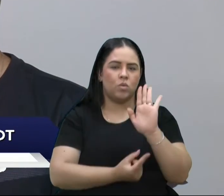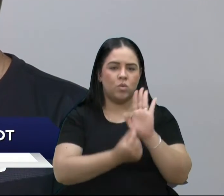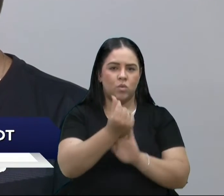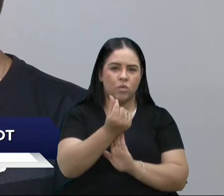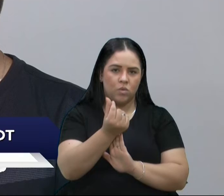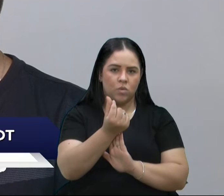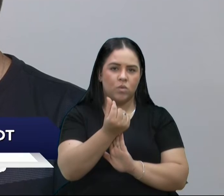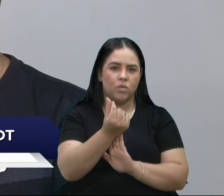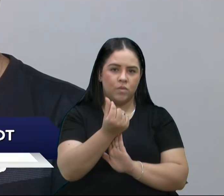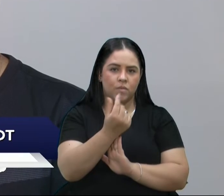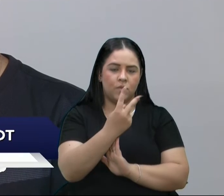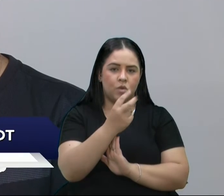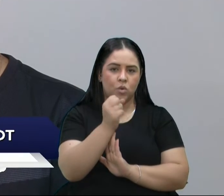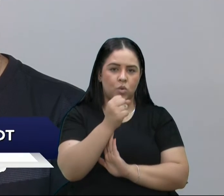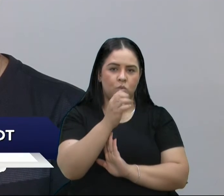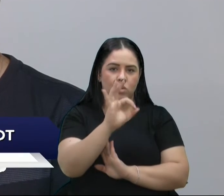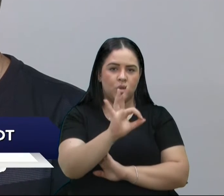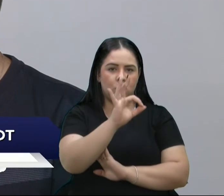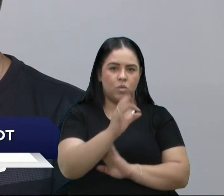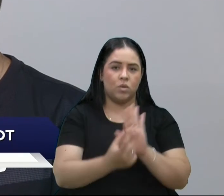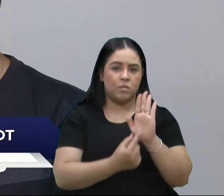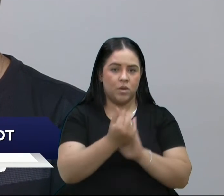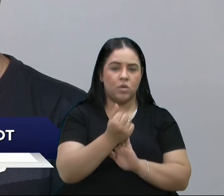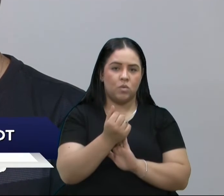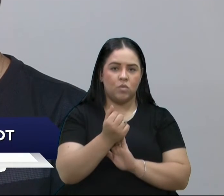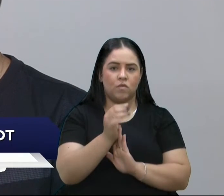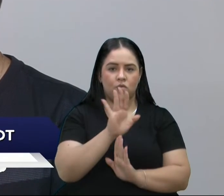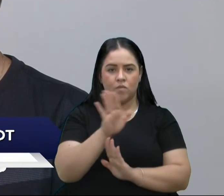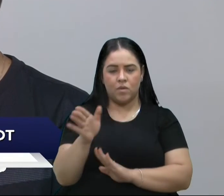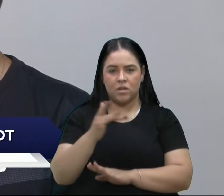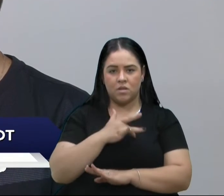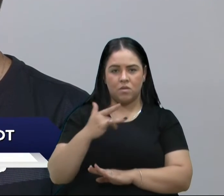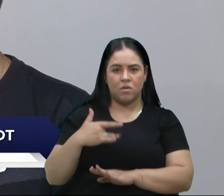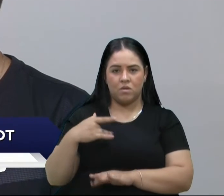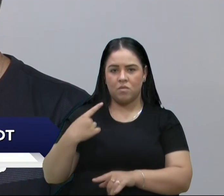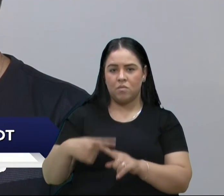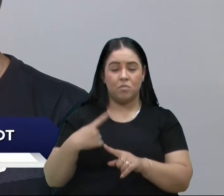o orçamento do município, 28% para a saúde, justamente por causa